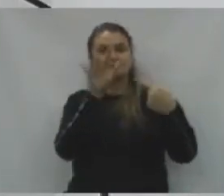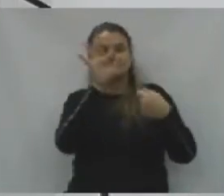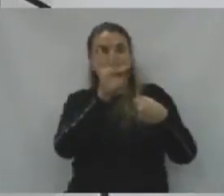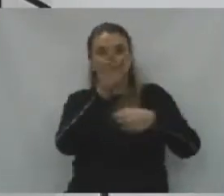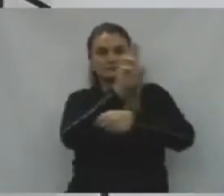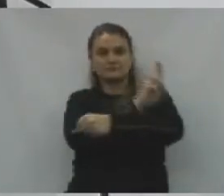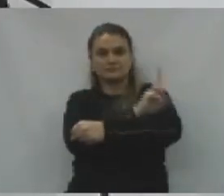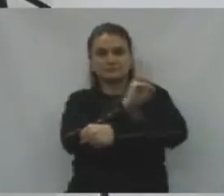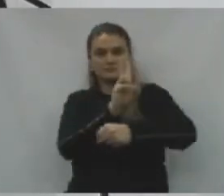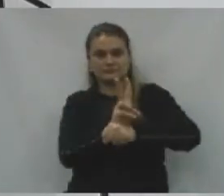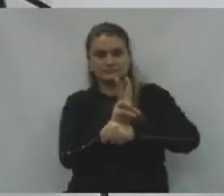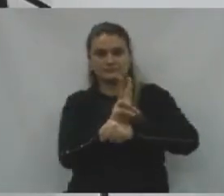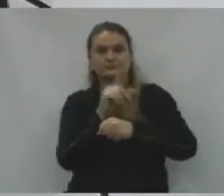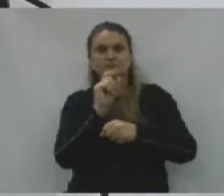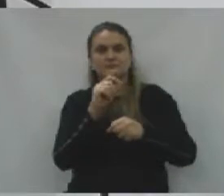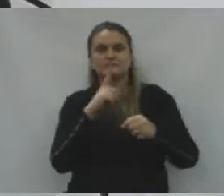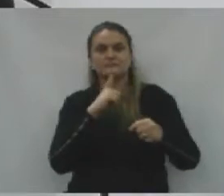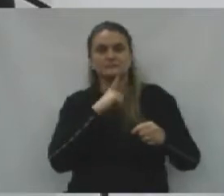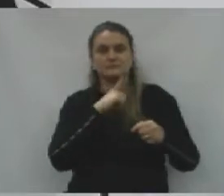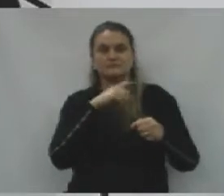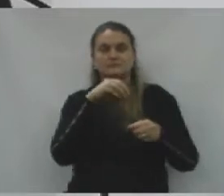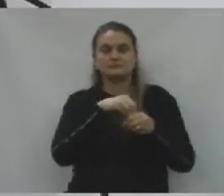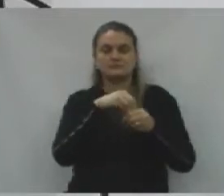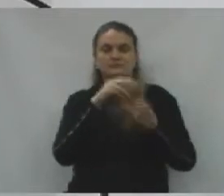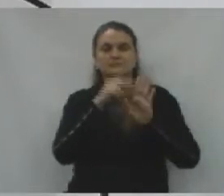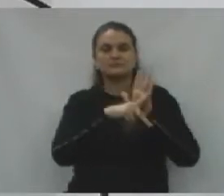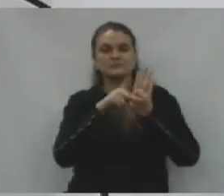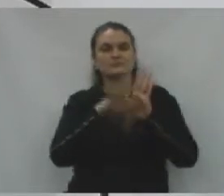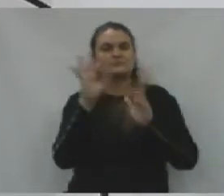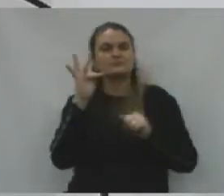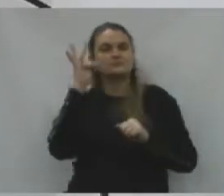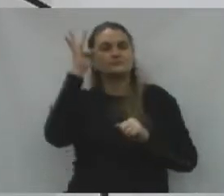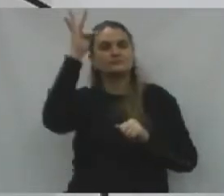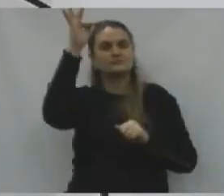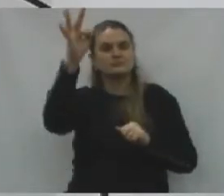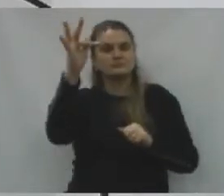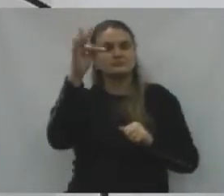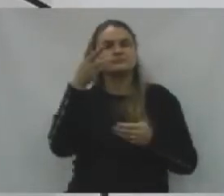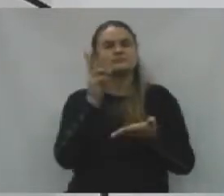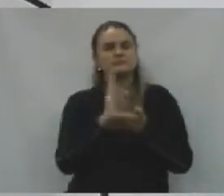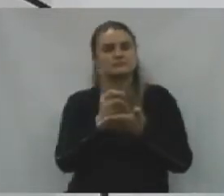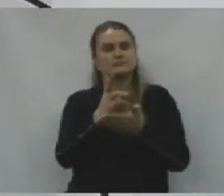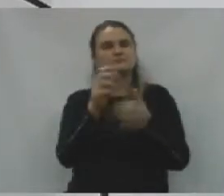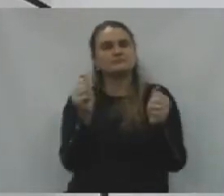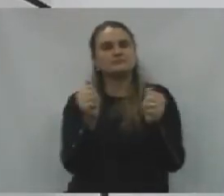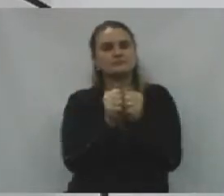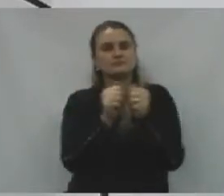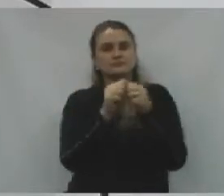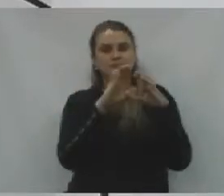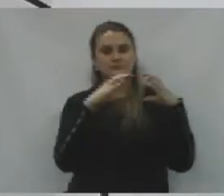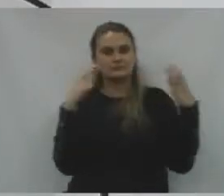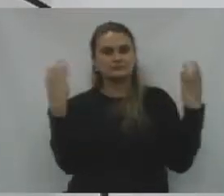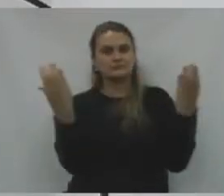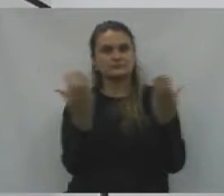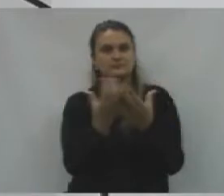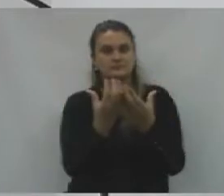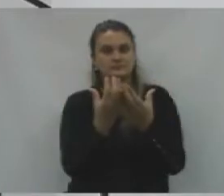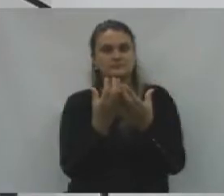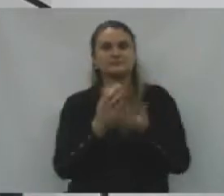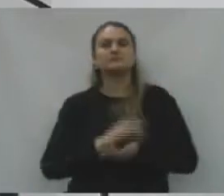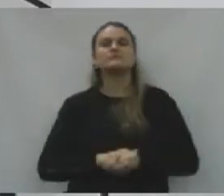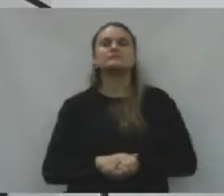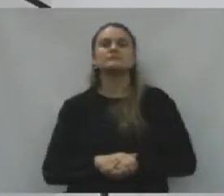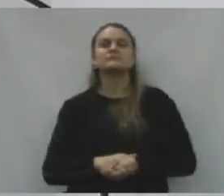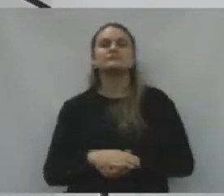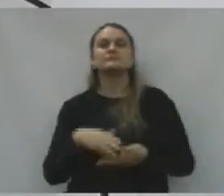objetivo que a Uniuv entra, dentro do que prevê nos seus planos, em relação cada vez mais junto à comunidade, nessas